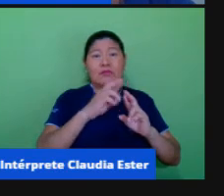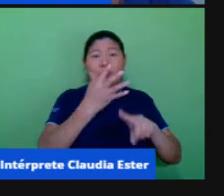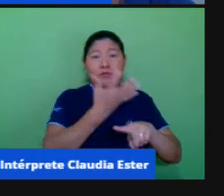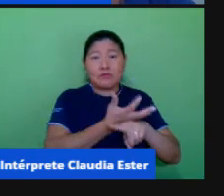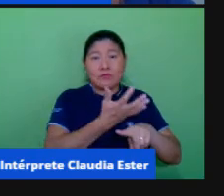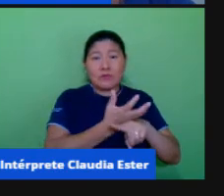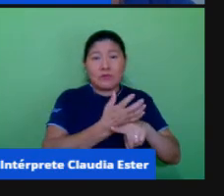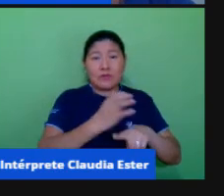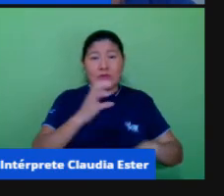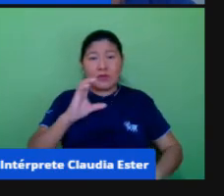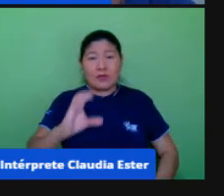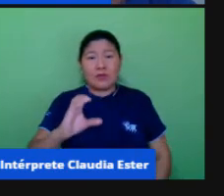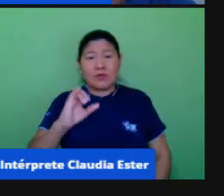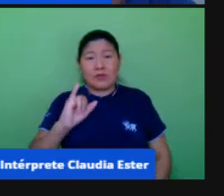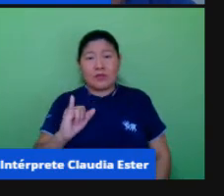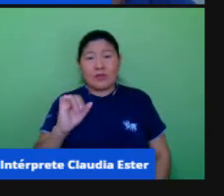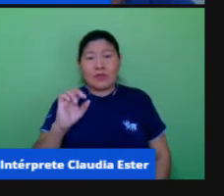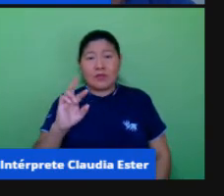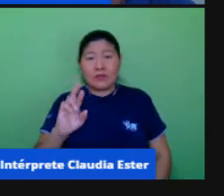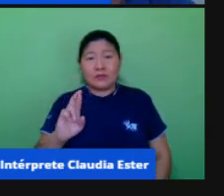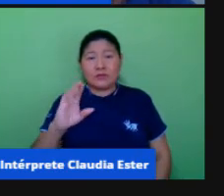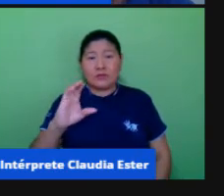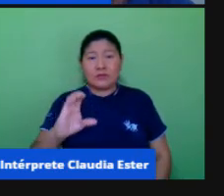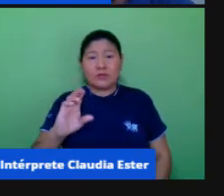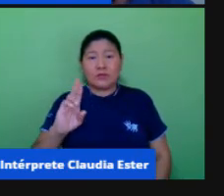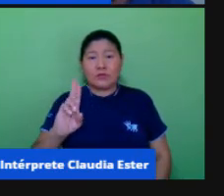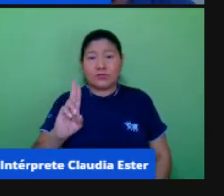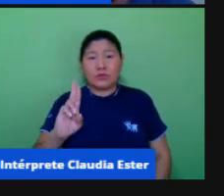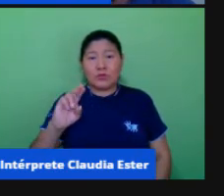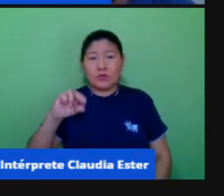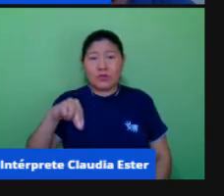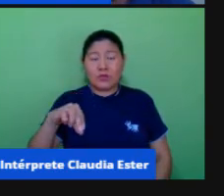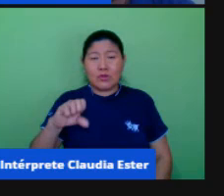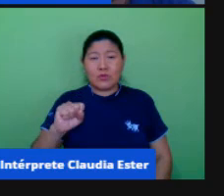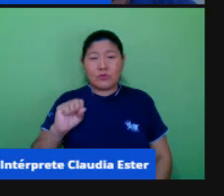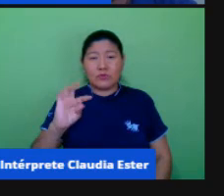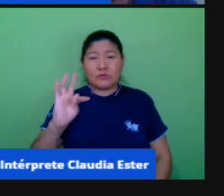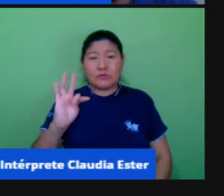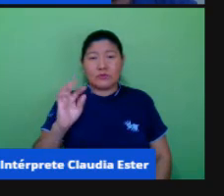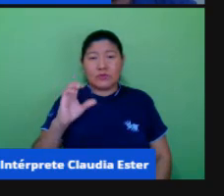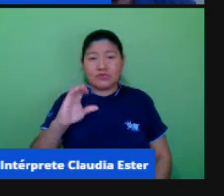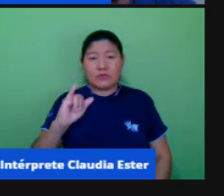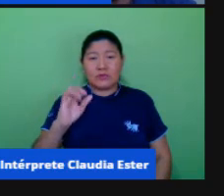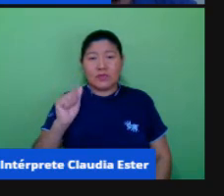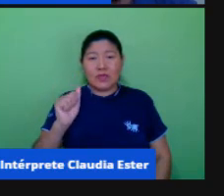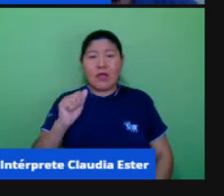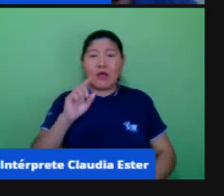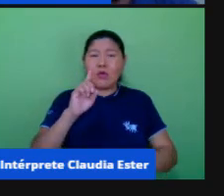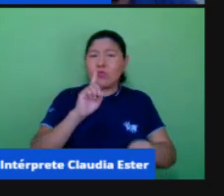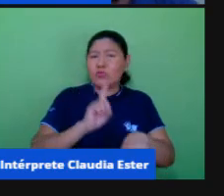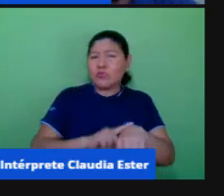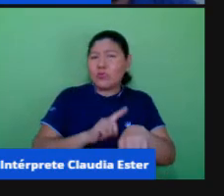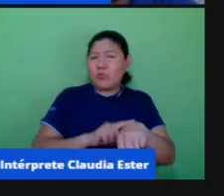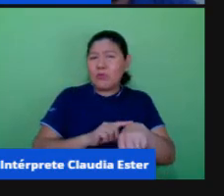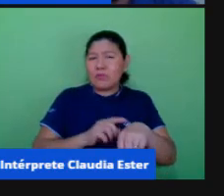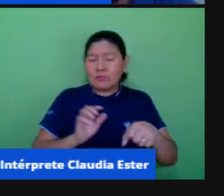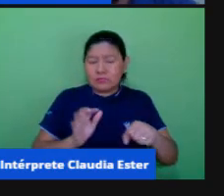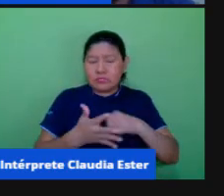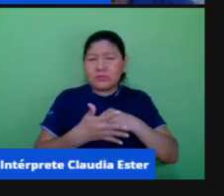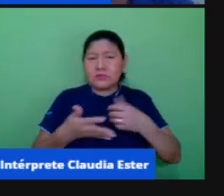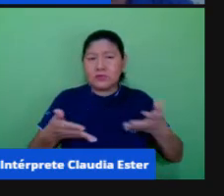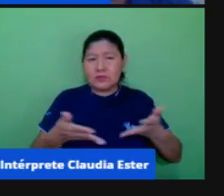referencial curricular 2020, que advém da Base Nacional Comum Curricular, BNCC, né, e